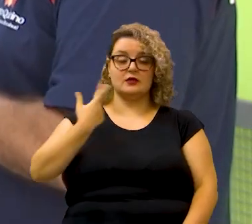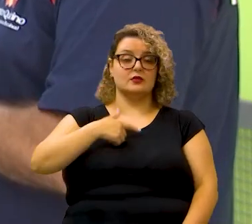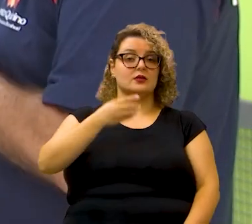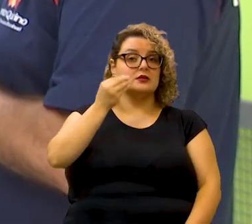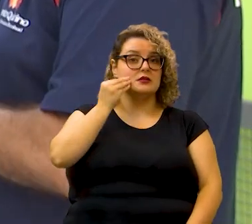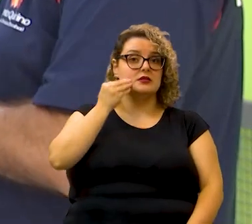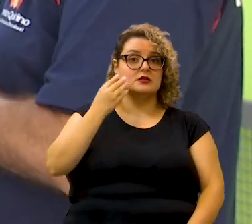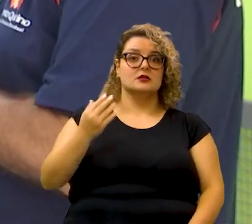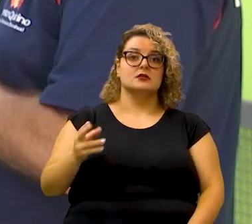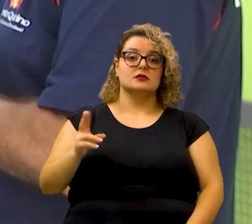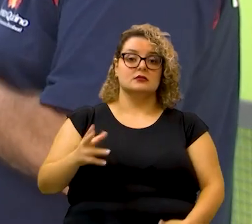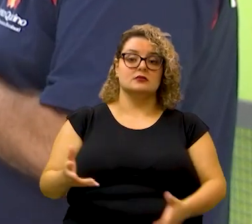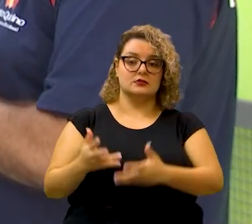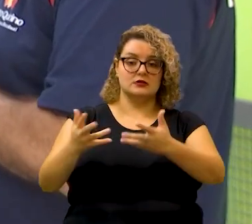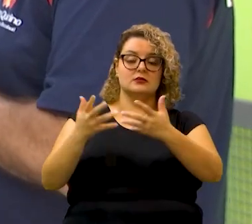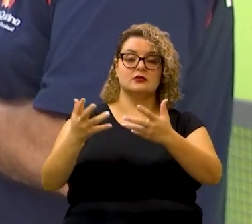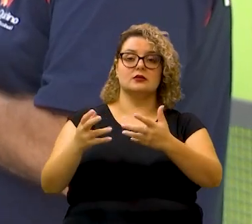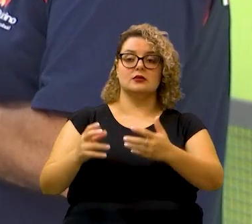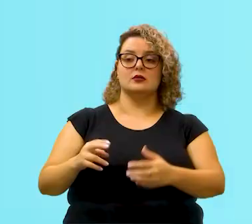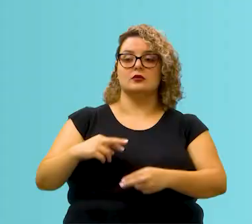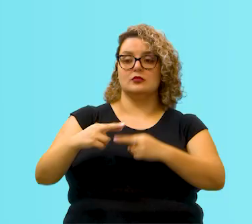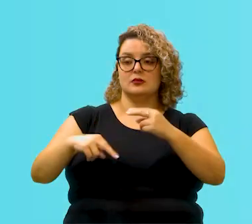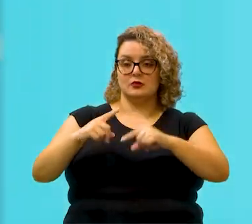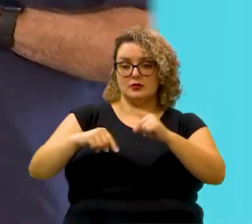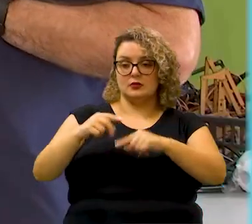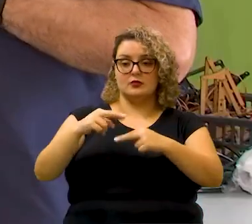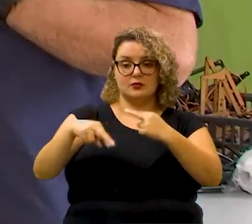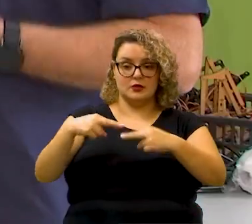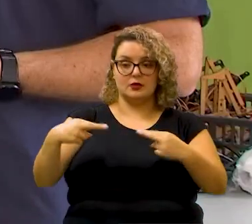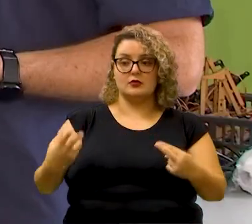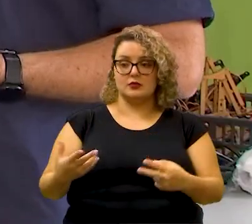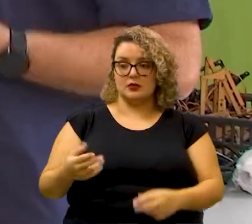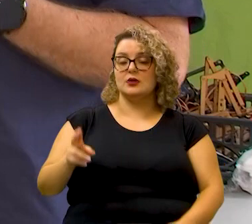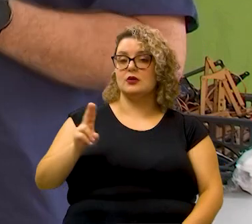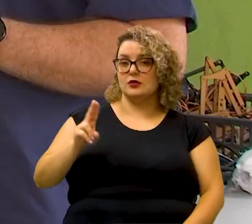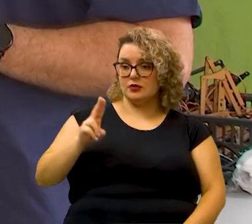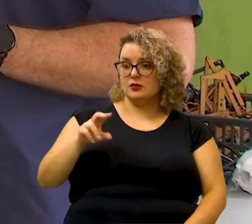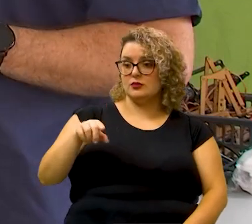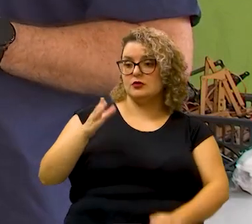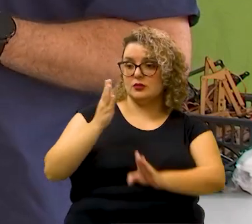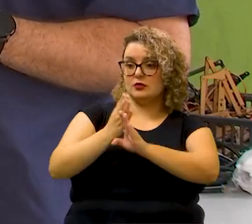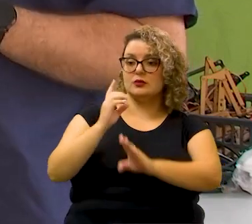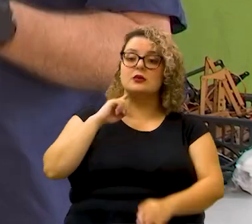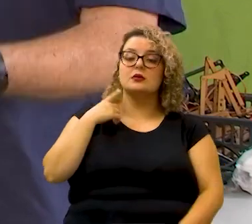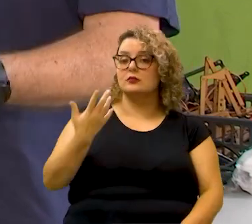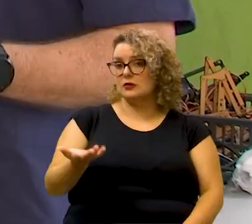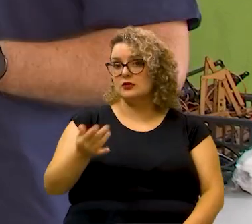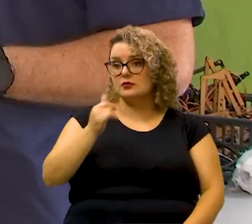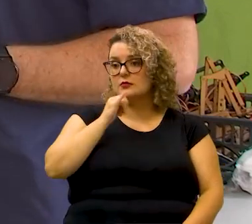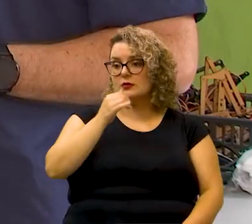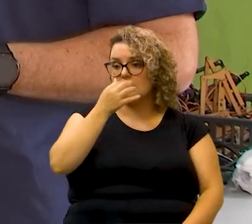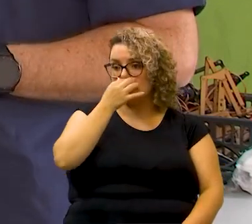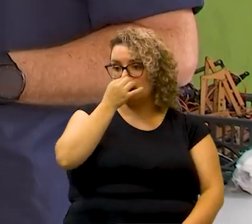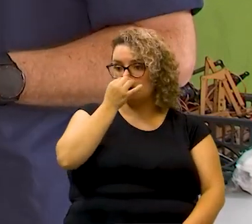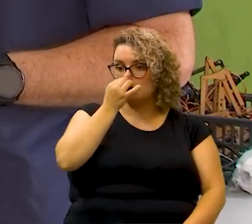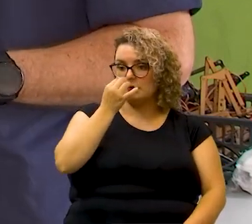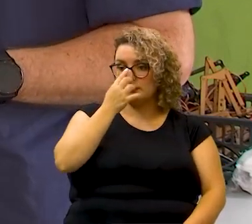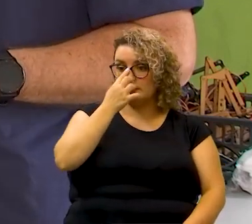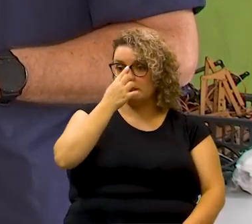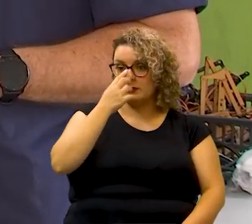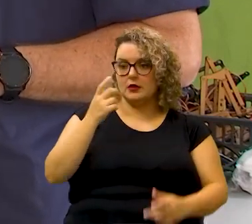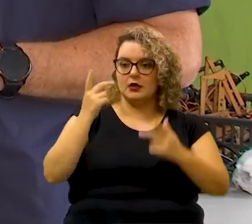incentivar a utilização de materiais recicláveis. Essa estação meteorológica utiliza muito material que pode ser facilmente encontrado no lixo. Então, por